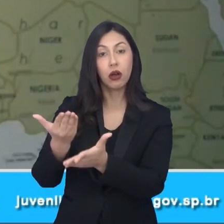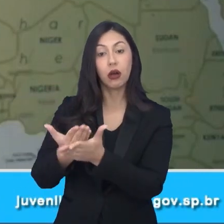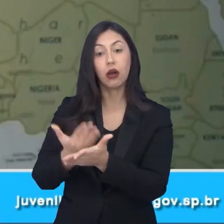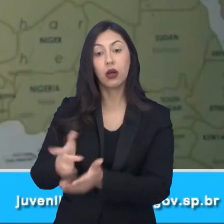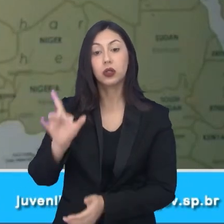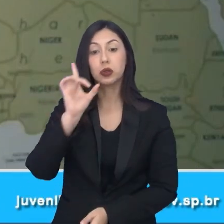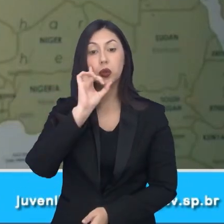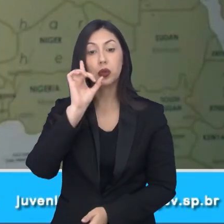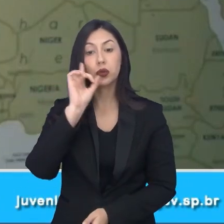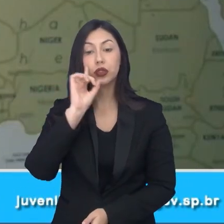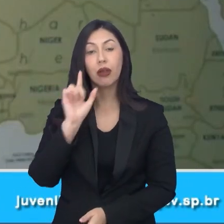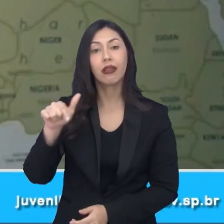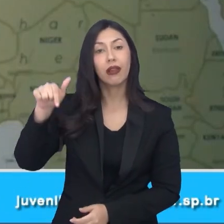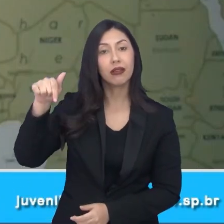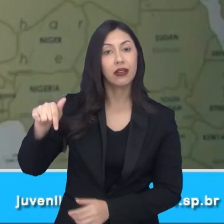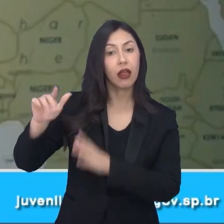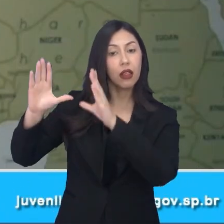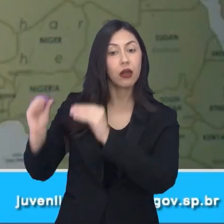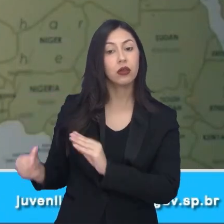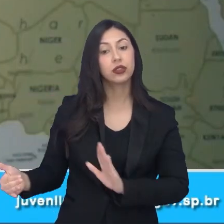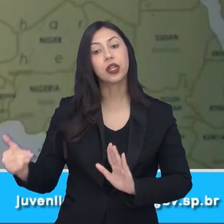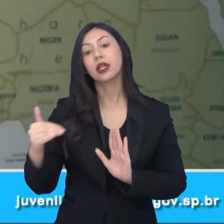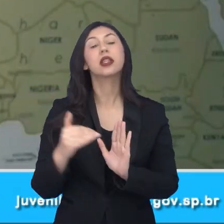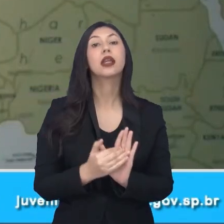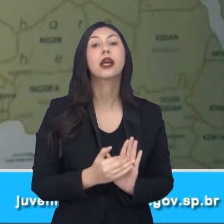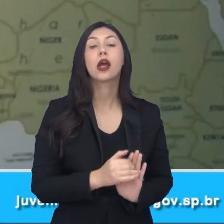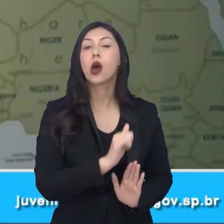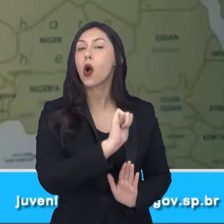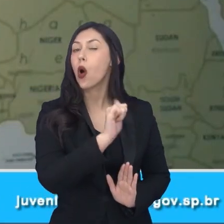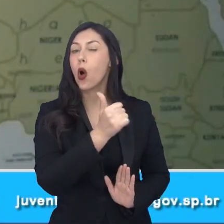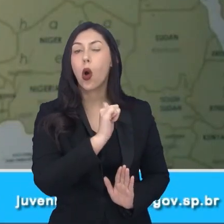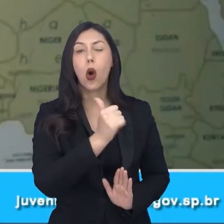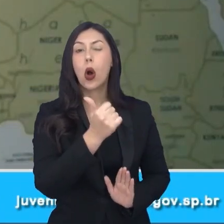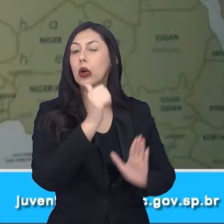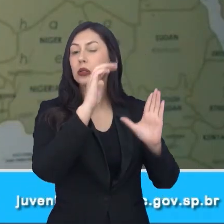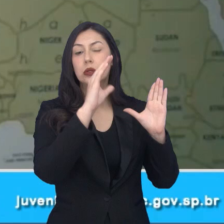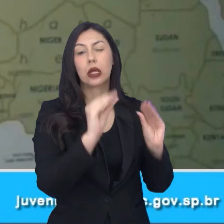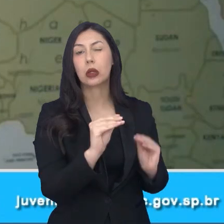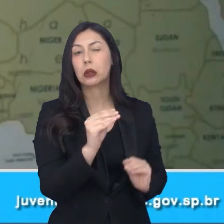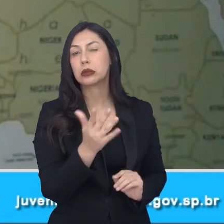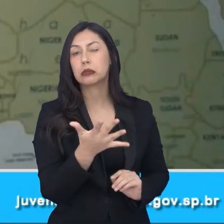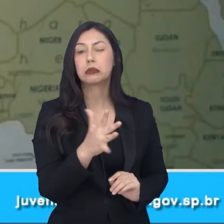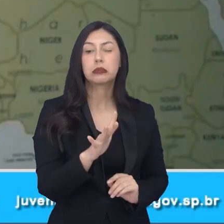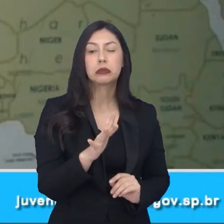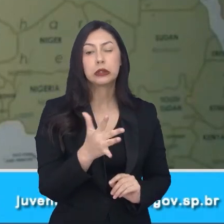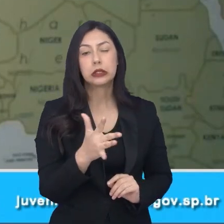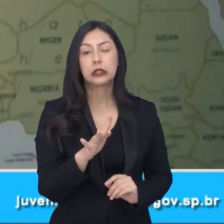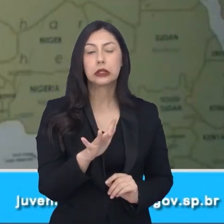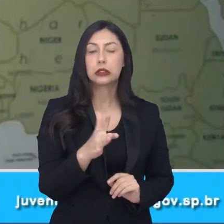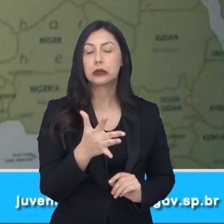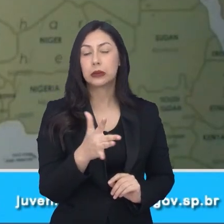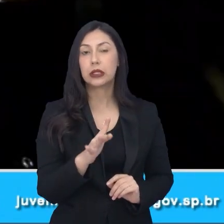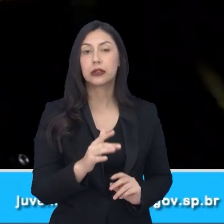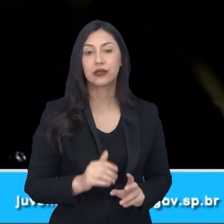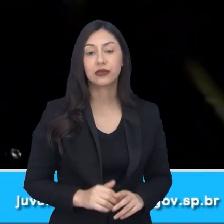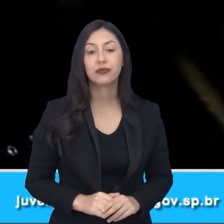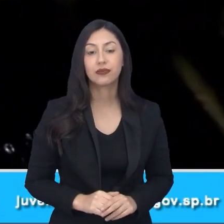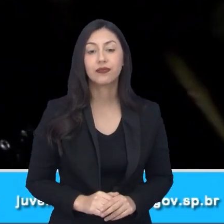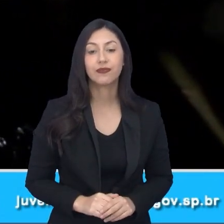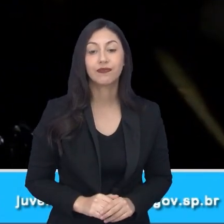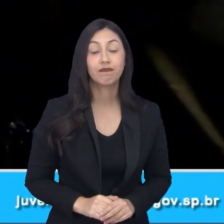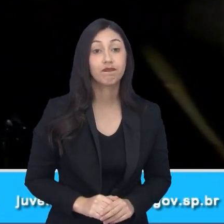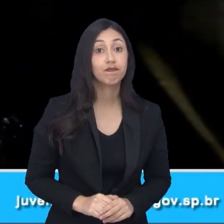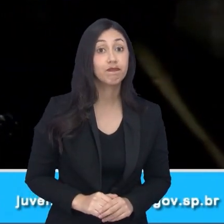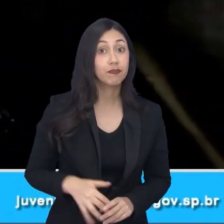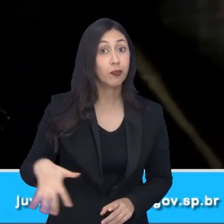das 19 até 23 horas, 22h30, era mais ou menos isso. E para